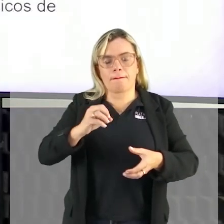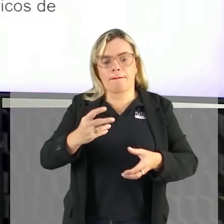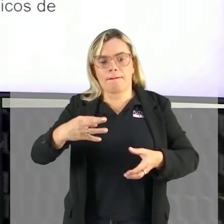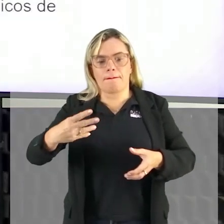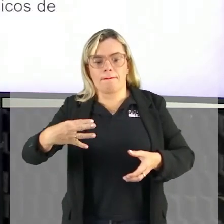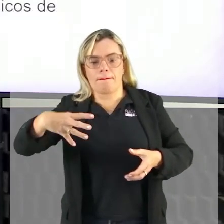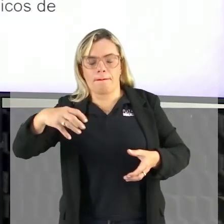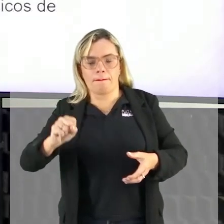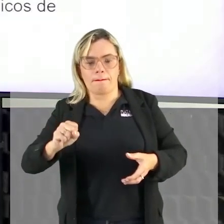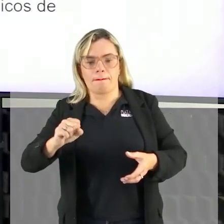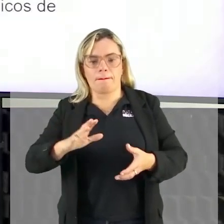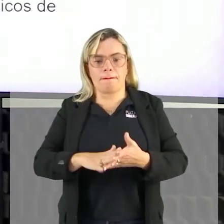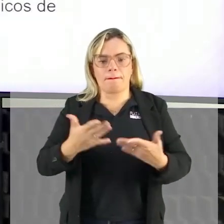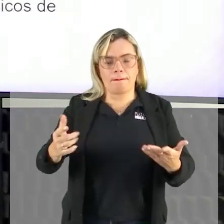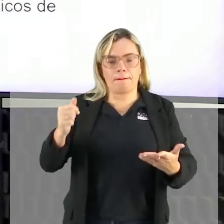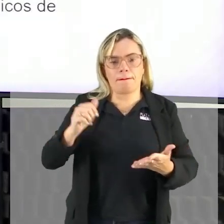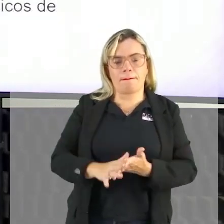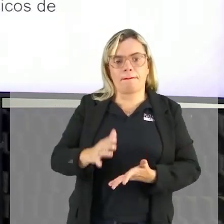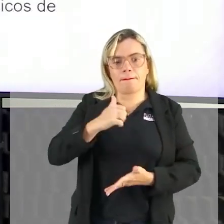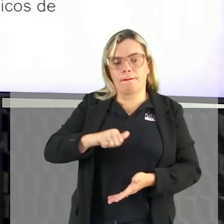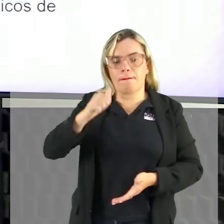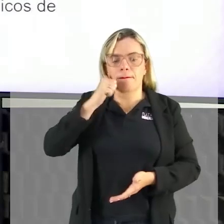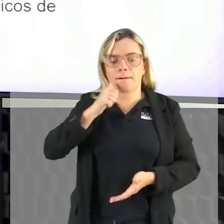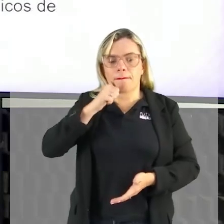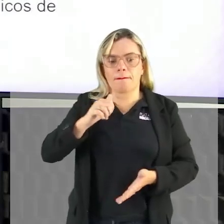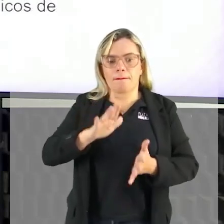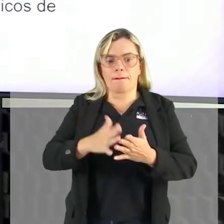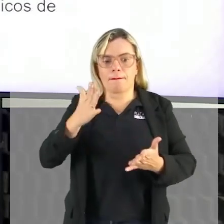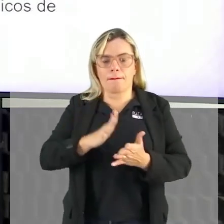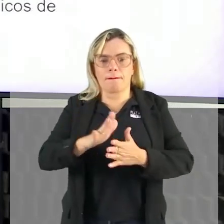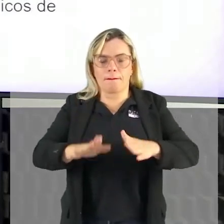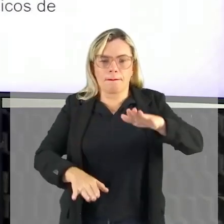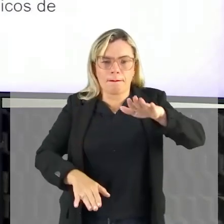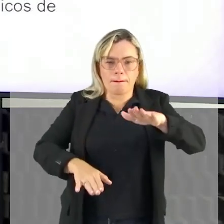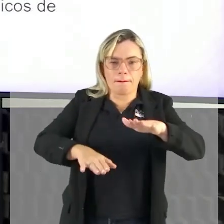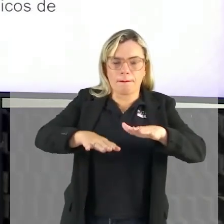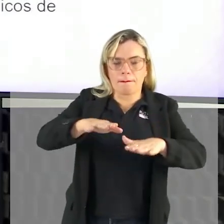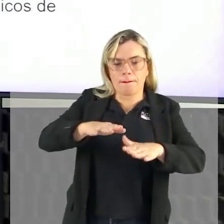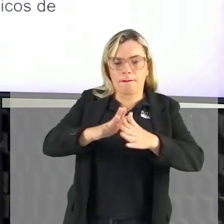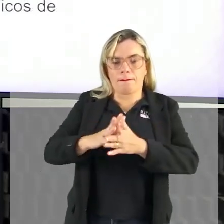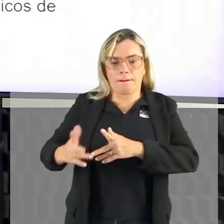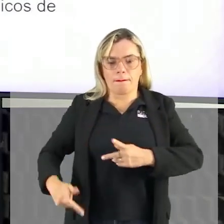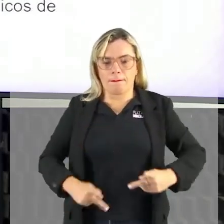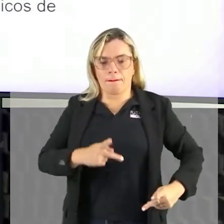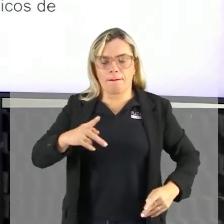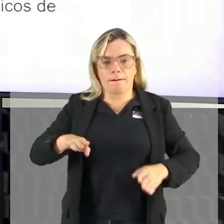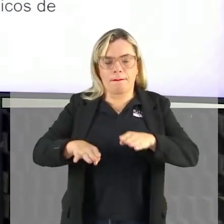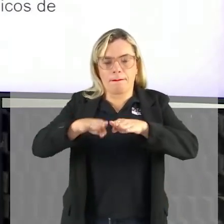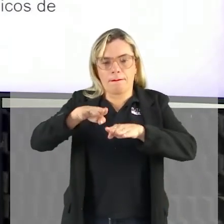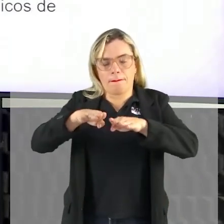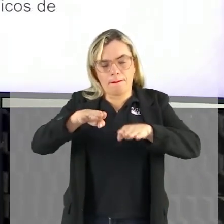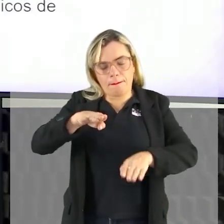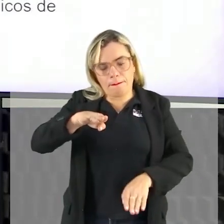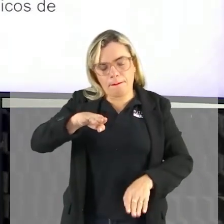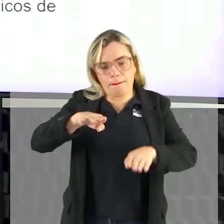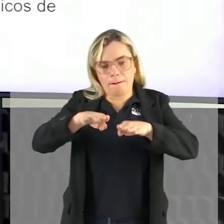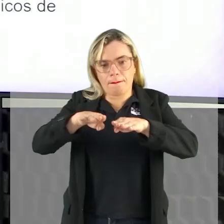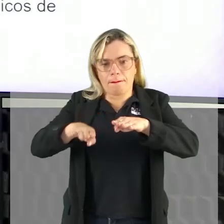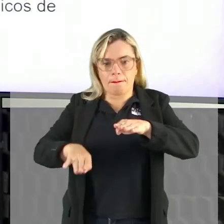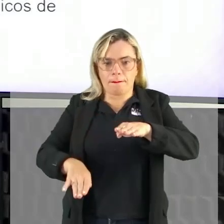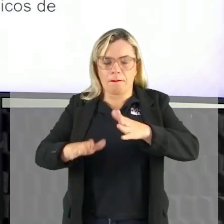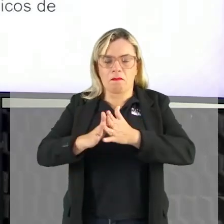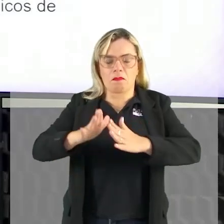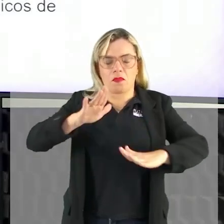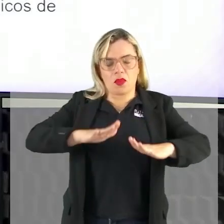da mulher. Então, há um balanço, né, de hormônios, quando um aumenta, o outro diminui, dependendo da fase do